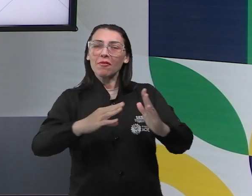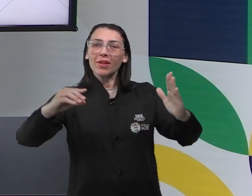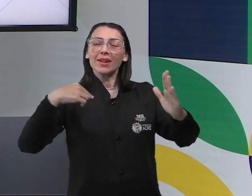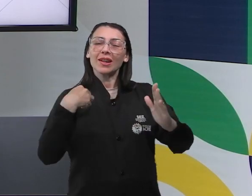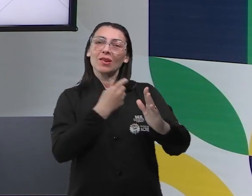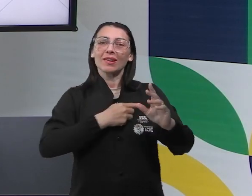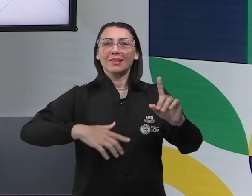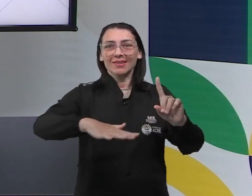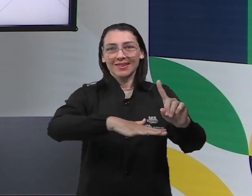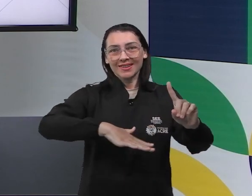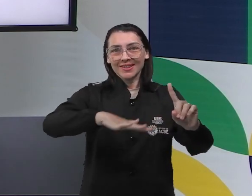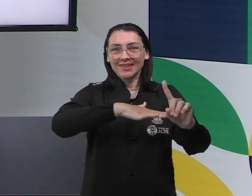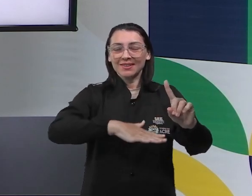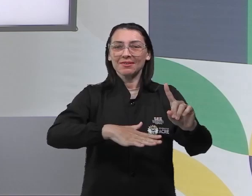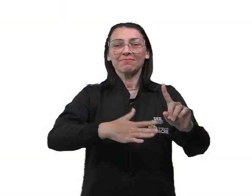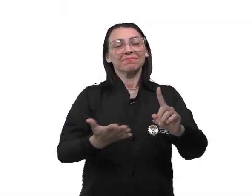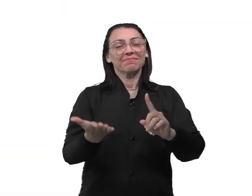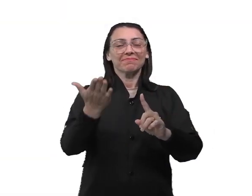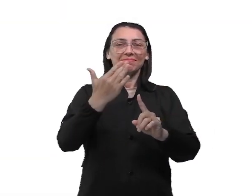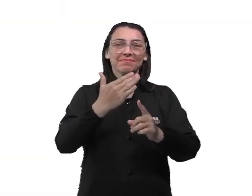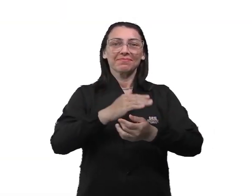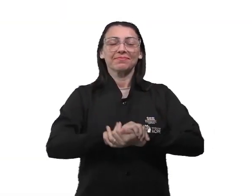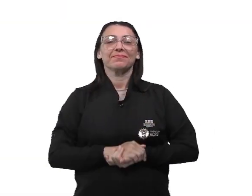nossa sociedade. Acompanhe aí comigo.